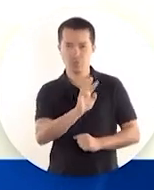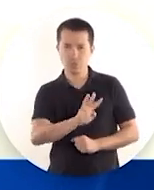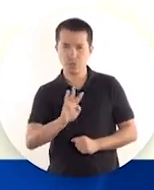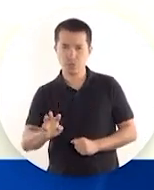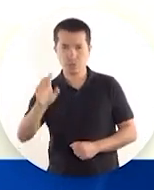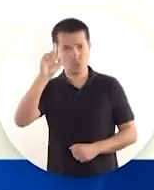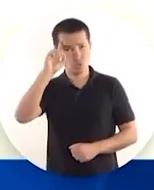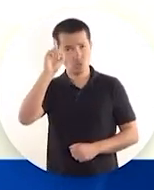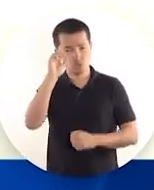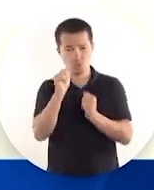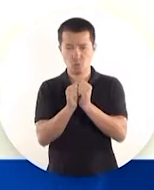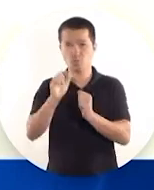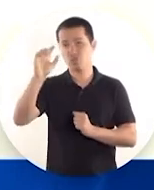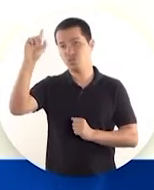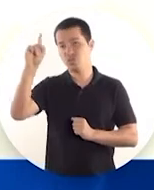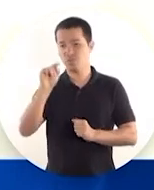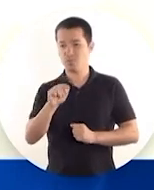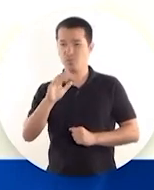Deus, acessando